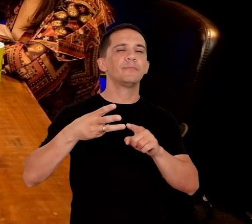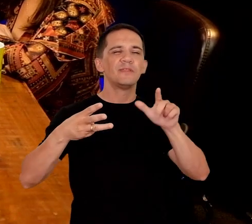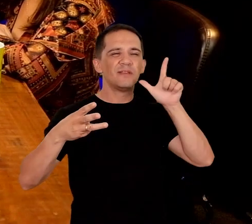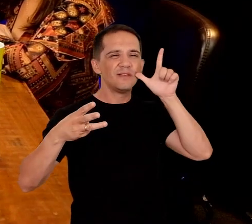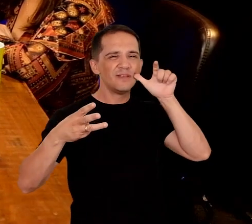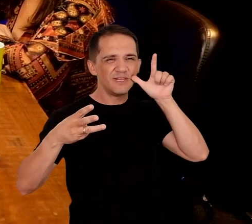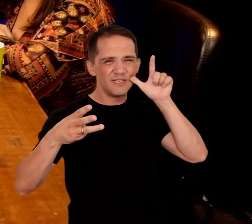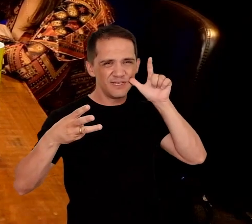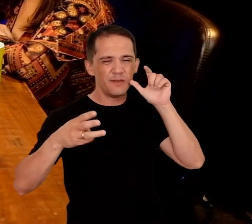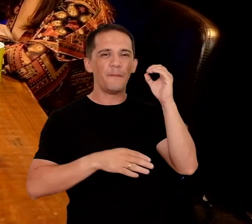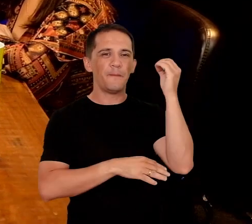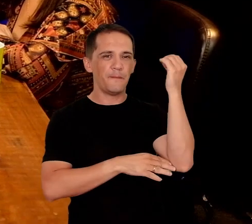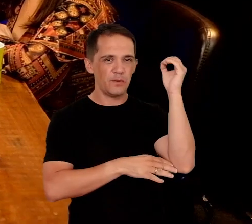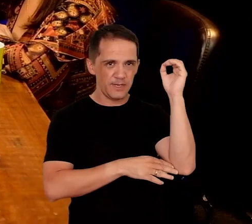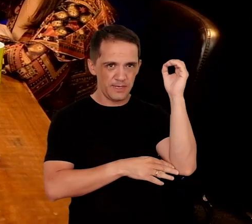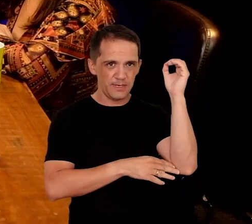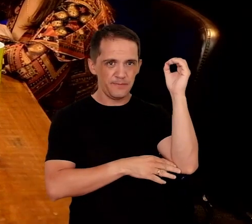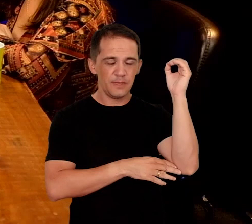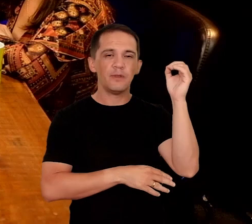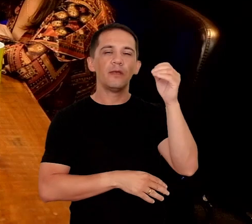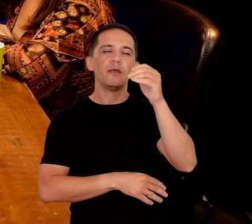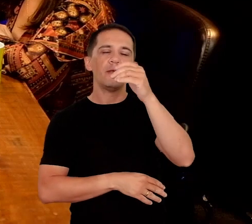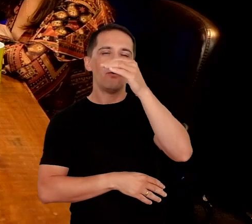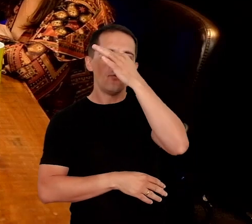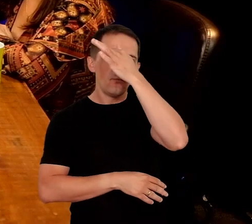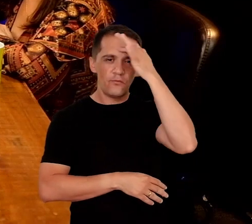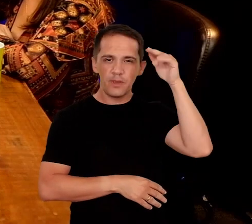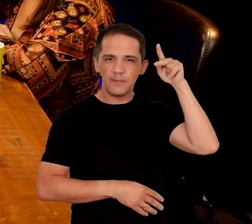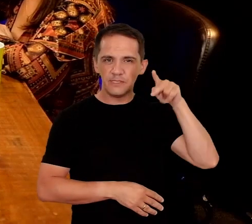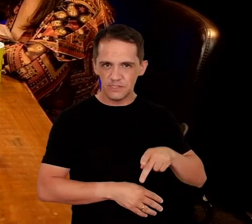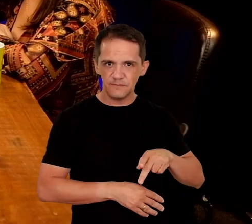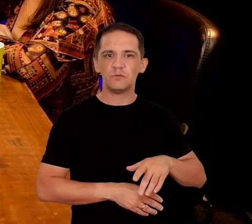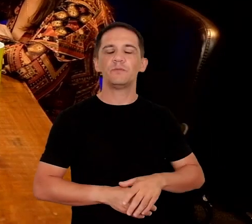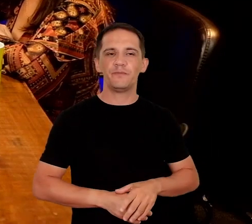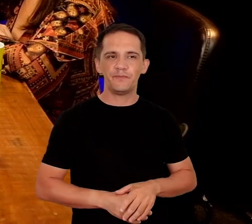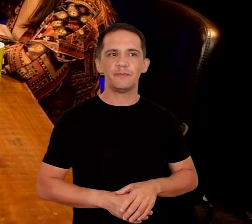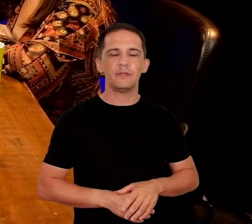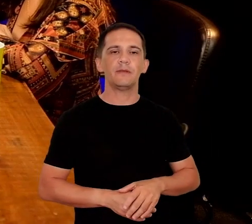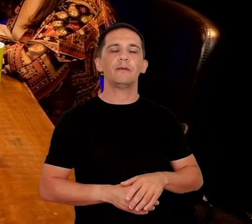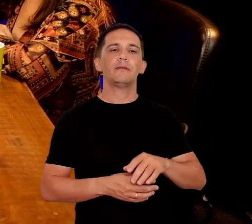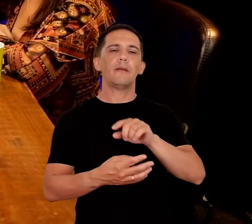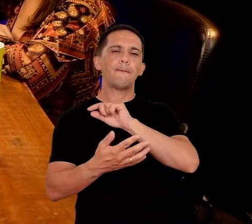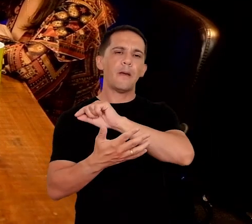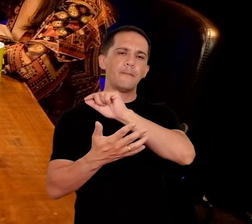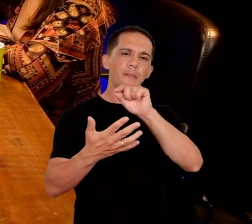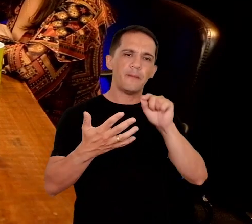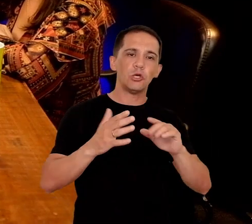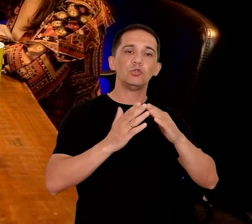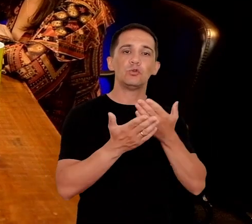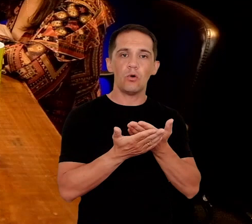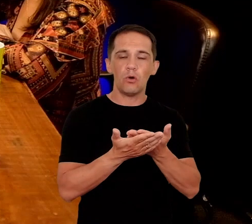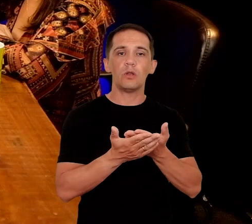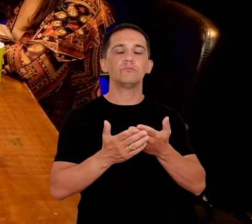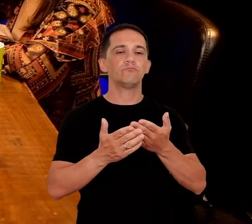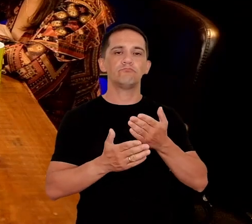Lilia Mazeron, também em Porto Alegre, e Frei Frei Pacífico. Pacífico, né? Frei Pacífico. Todas essas escolas com